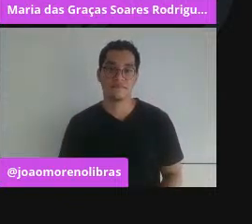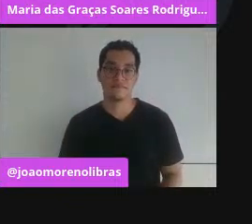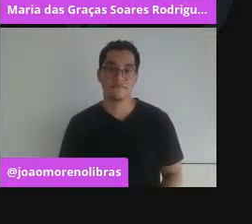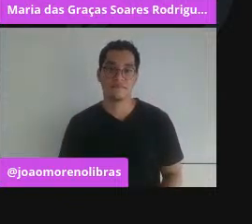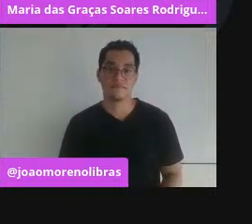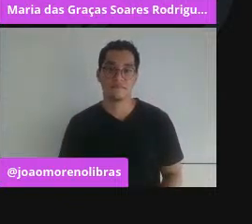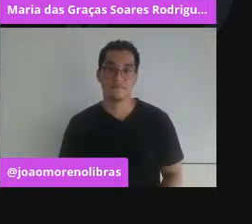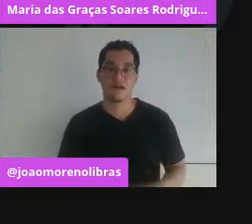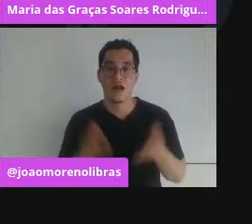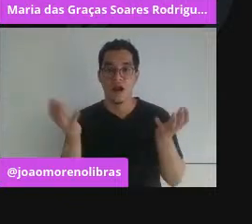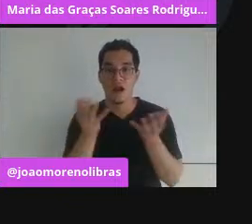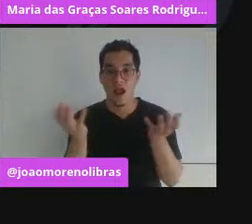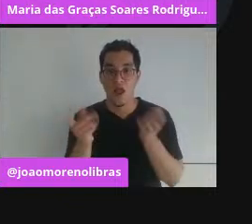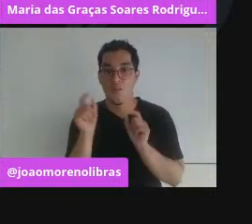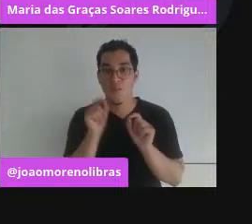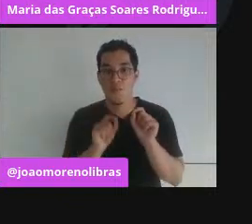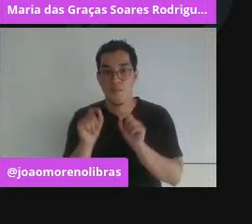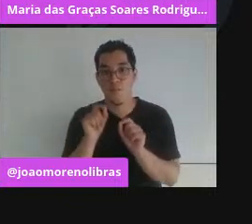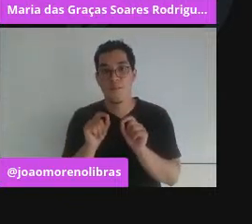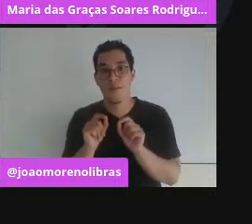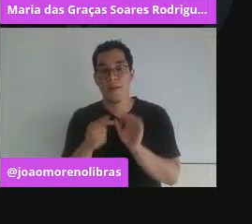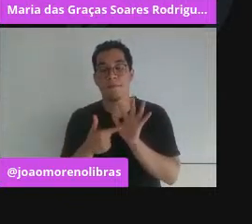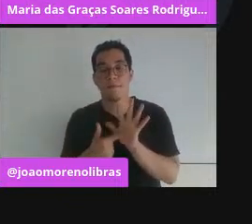Eu quero ressaltar isso.